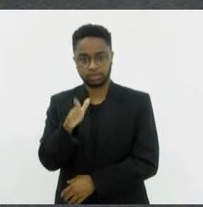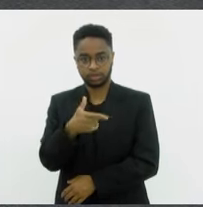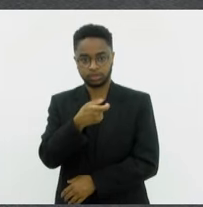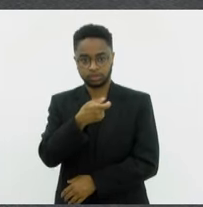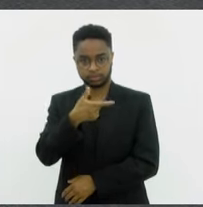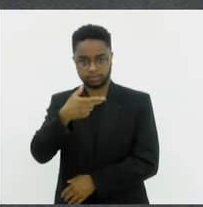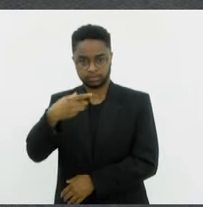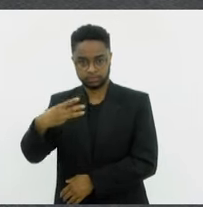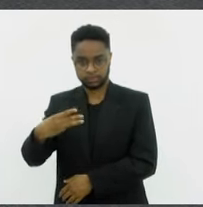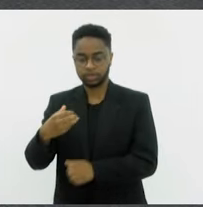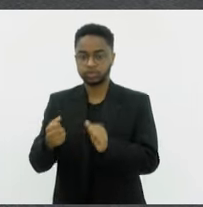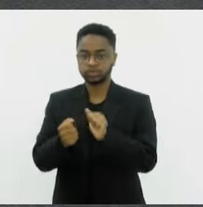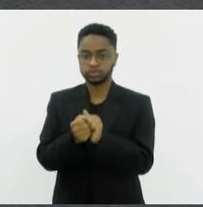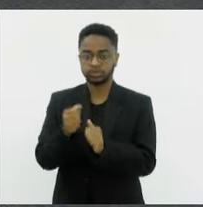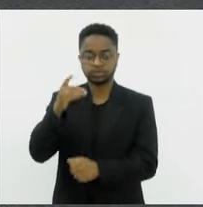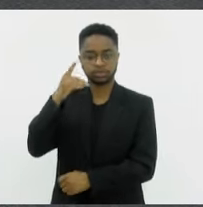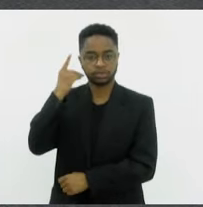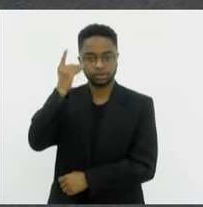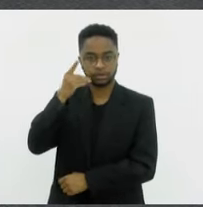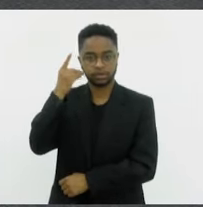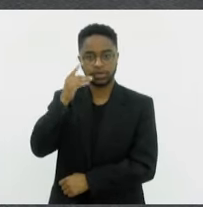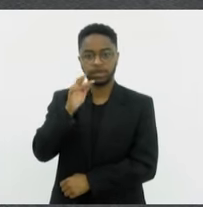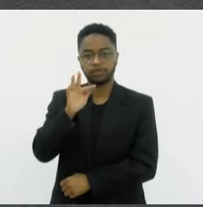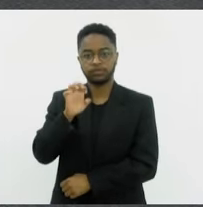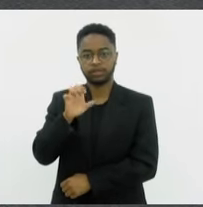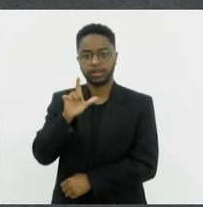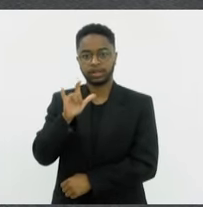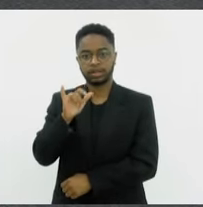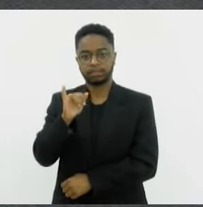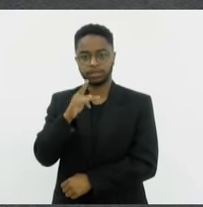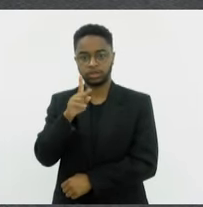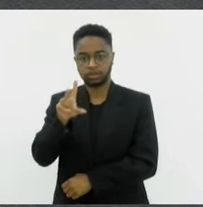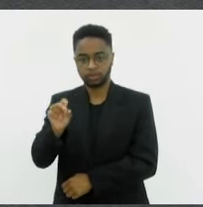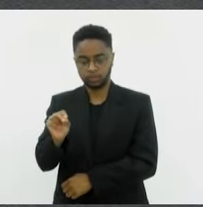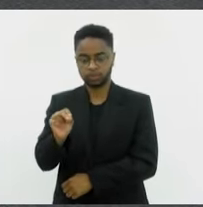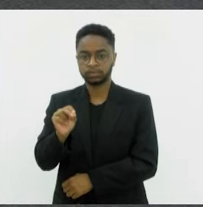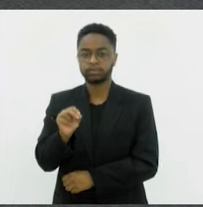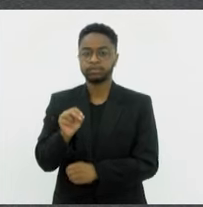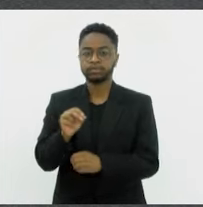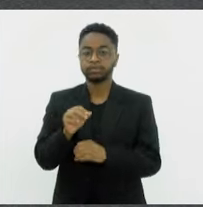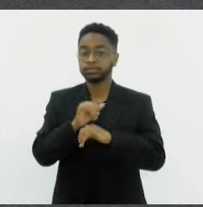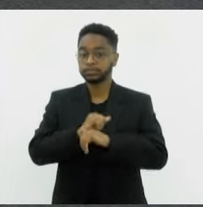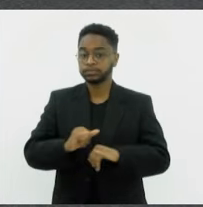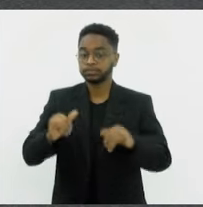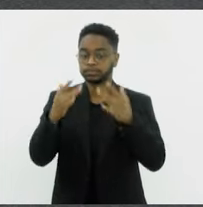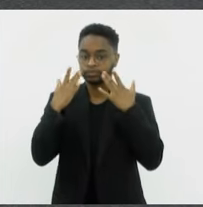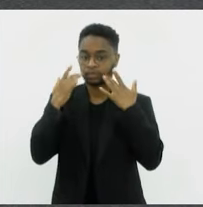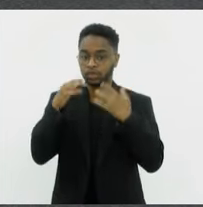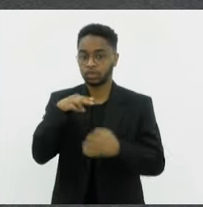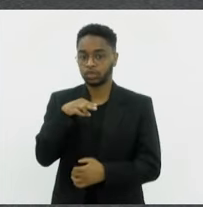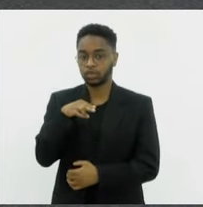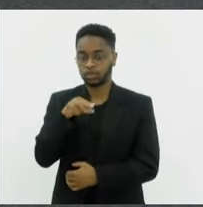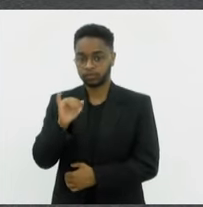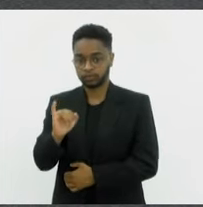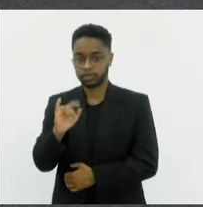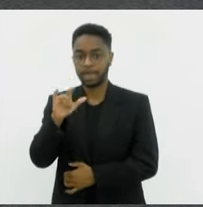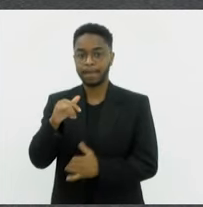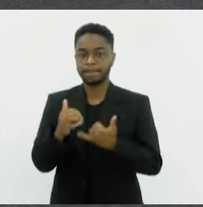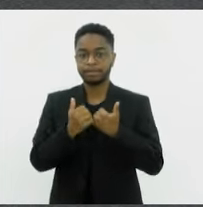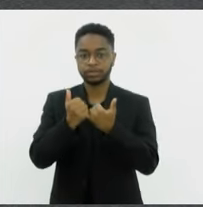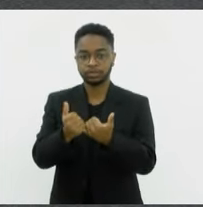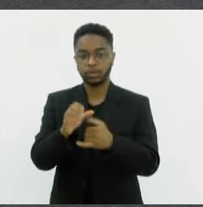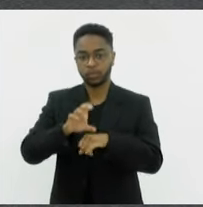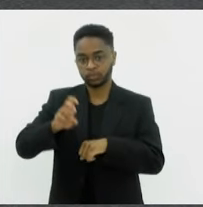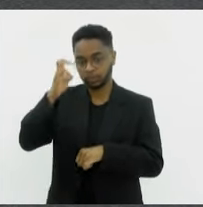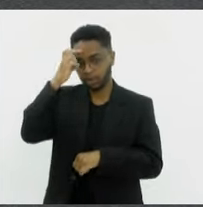736/2023, junto com o nobre deputado Filipinho Raves, que declara do Teatro Nova Iguaçu patrimônio cultural e material